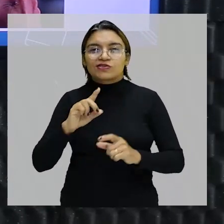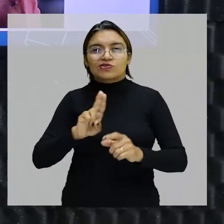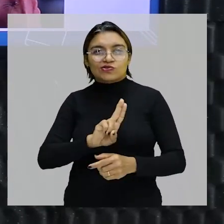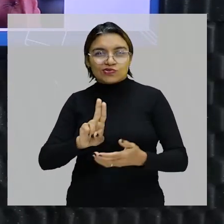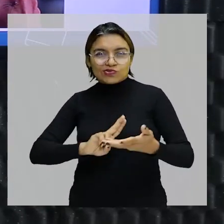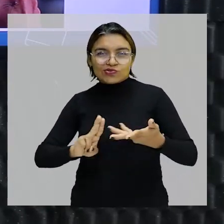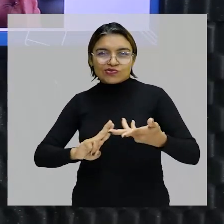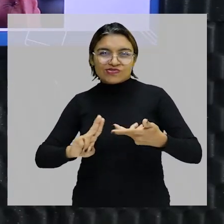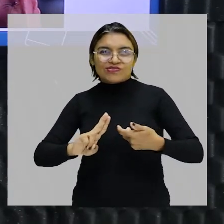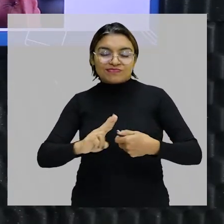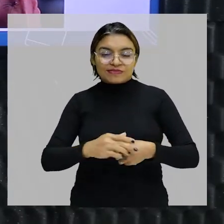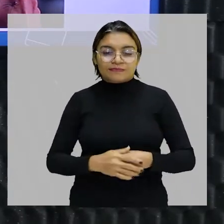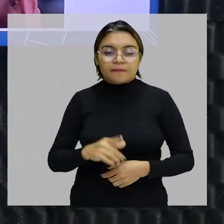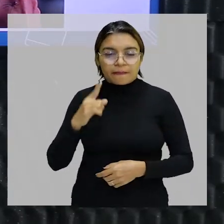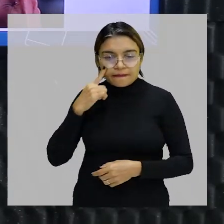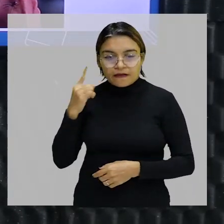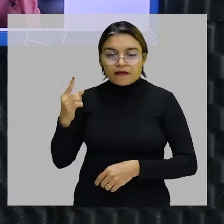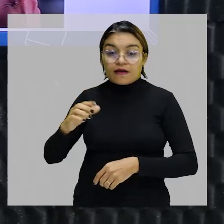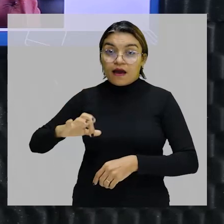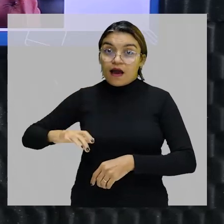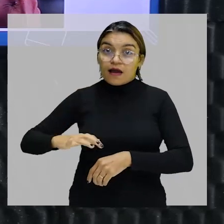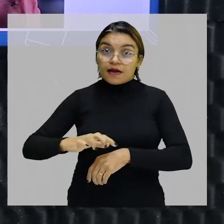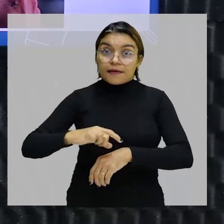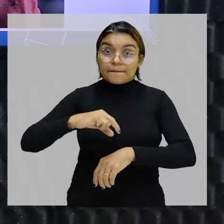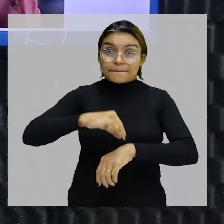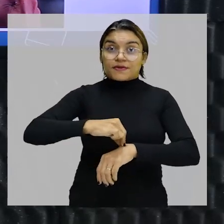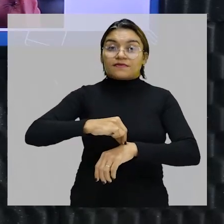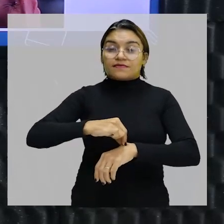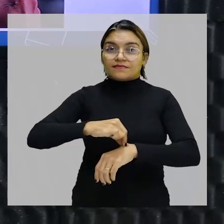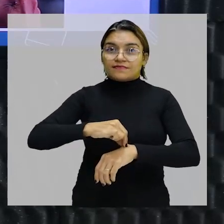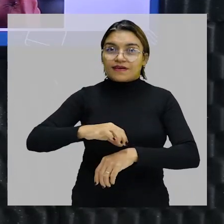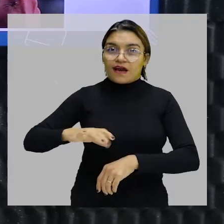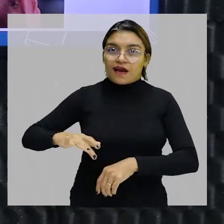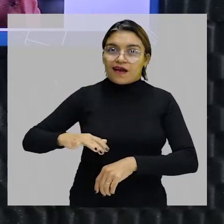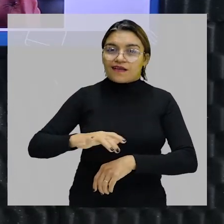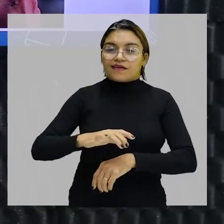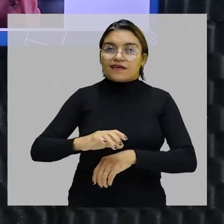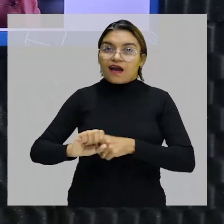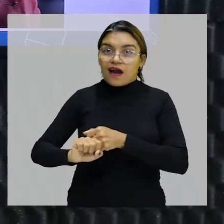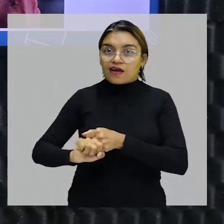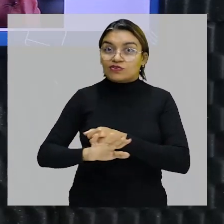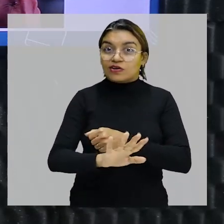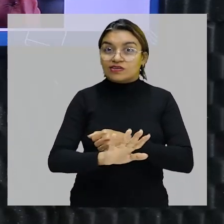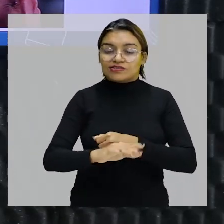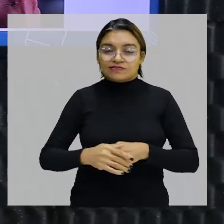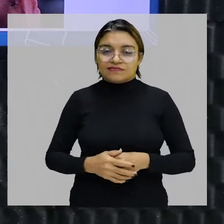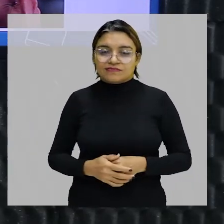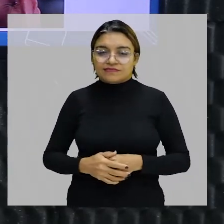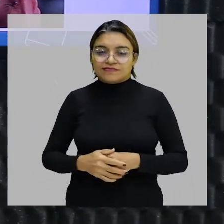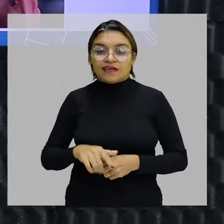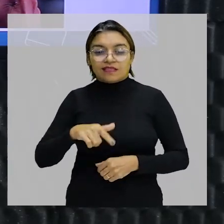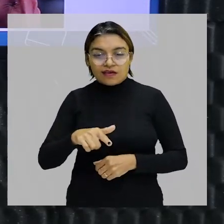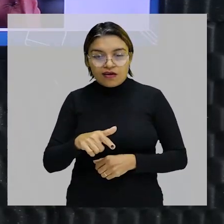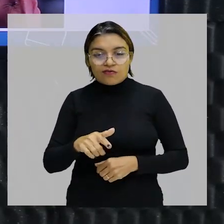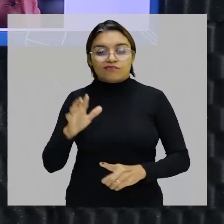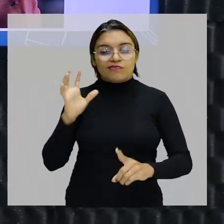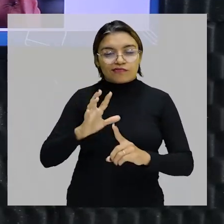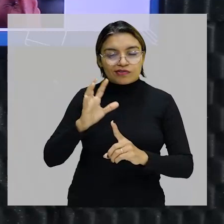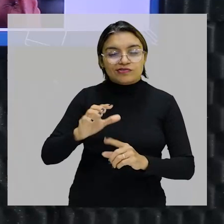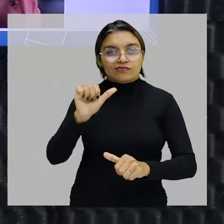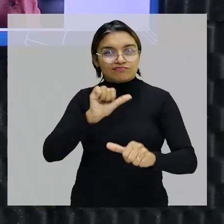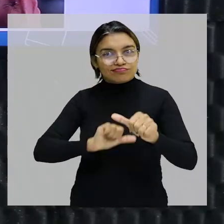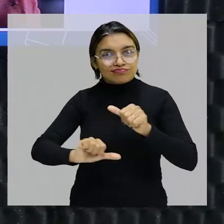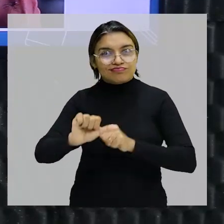aqui, né? Foi picado pela aranha, né, por essa aranha radioativa. Isso provocou uma alteração em sua